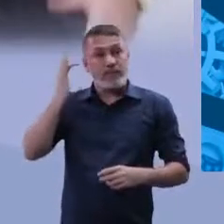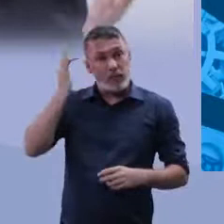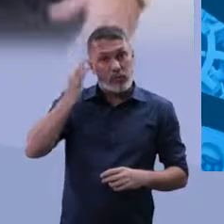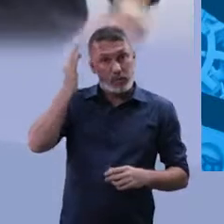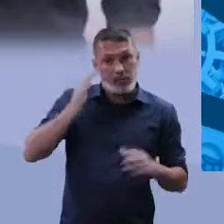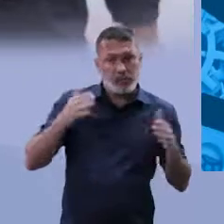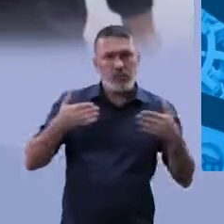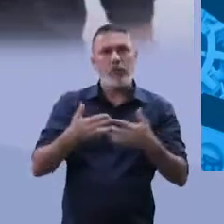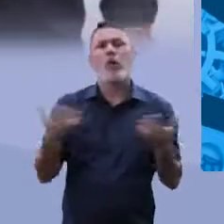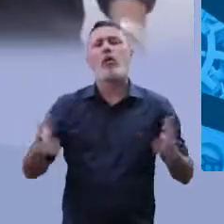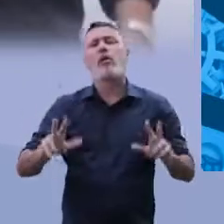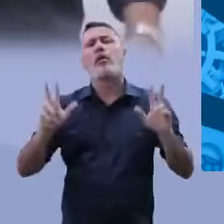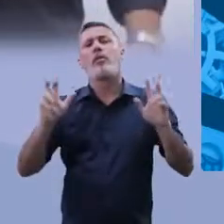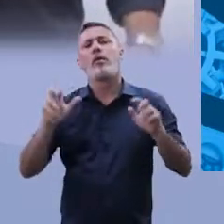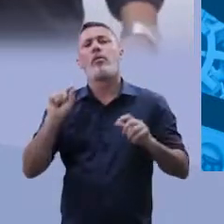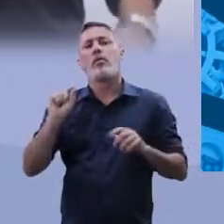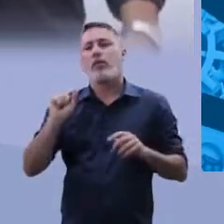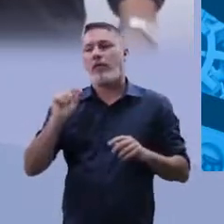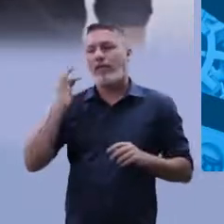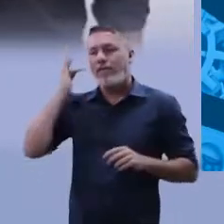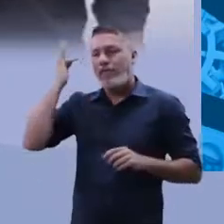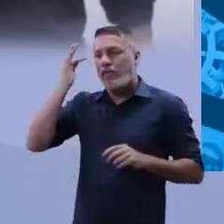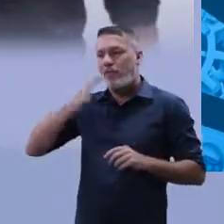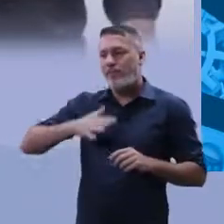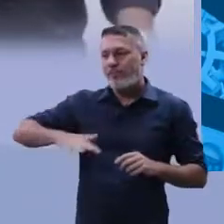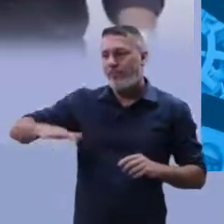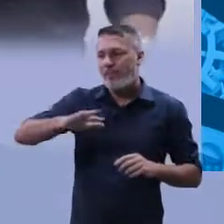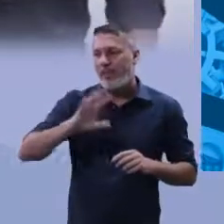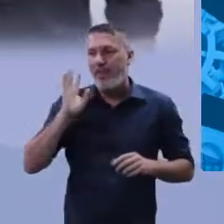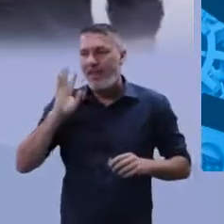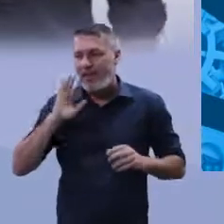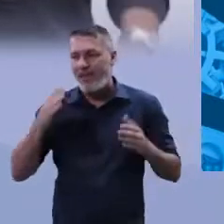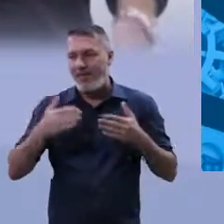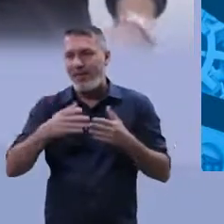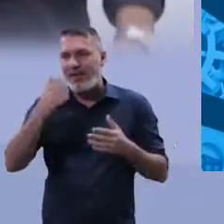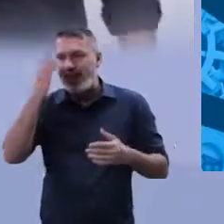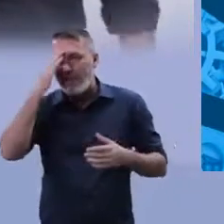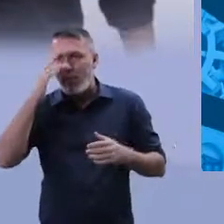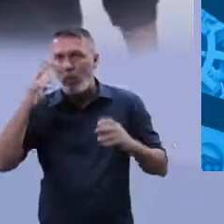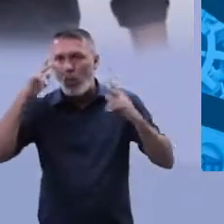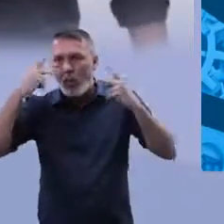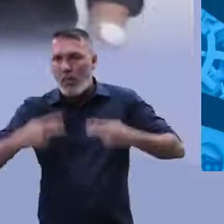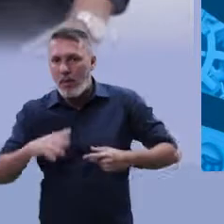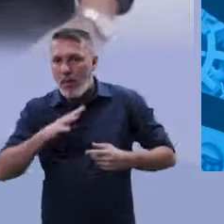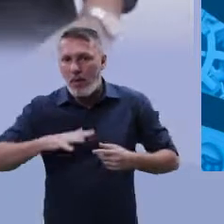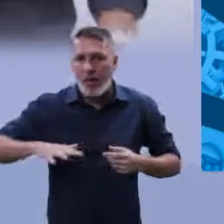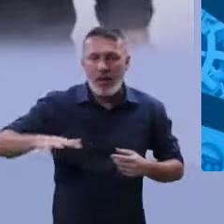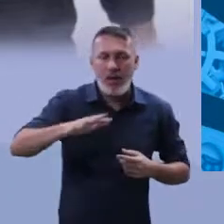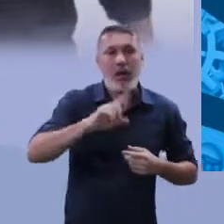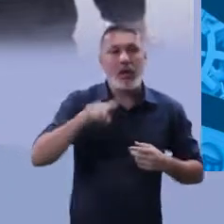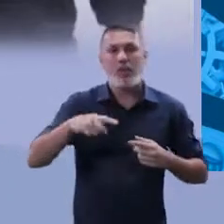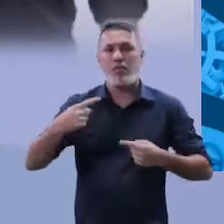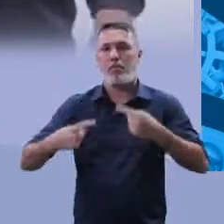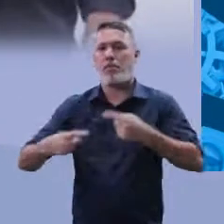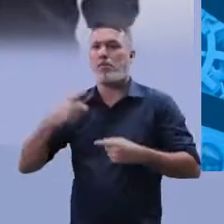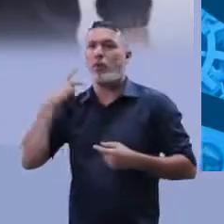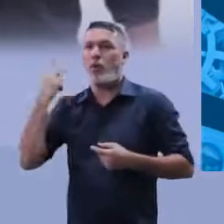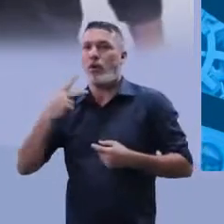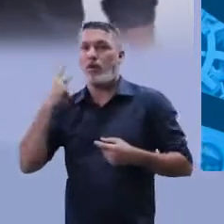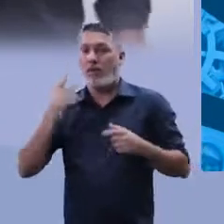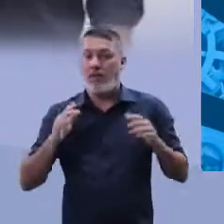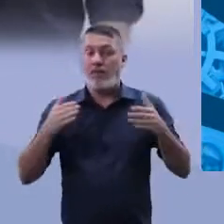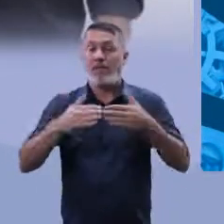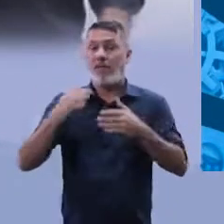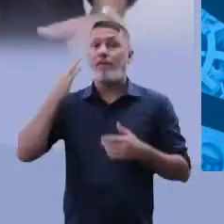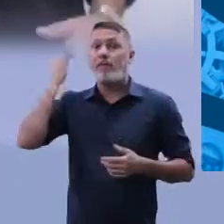e hoje a gente vai conversar um pouquinho sobre filosofia política. Olha que legal, para quem gosta da área de humanas, para quem gosta da área de política, a gente vai